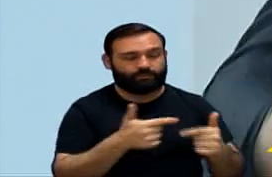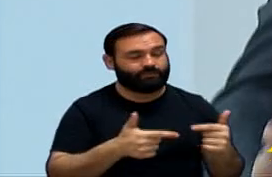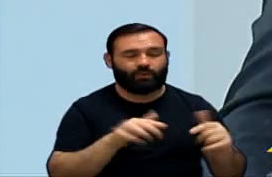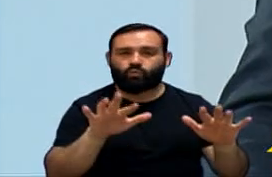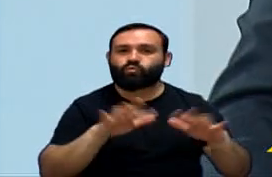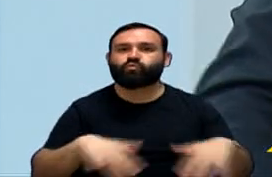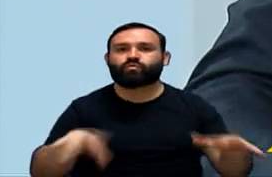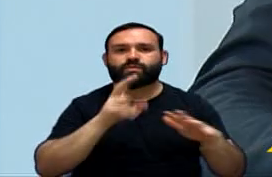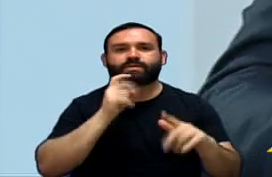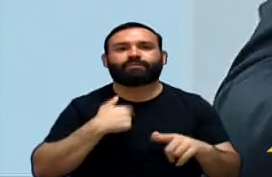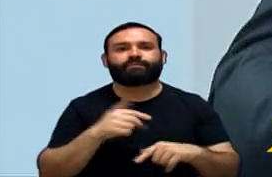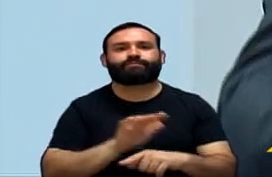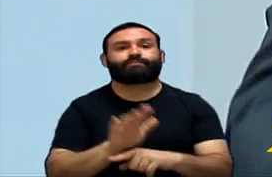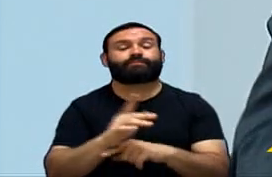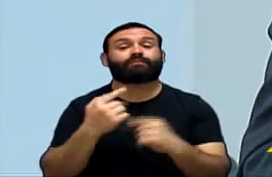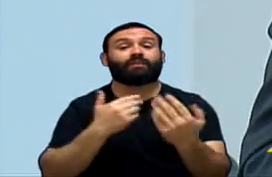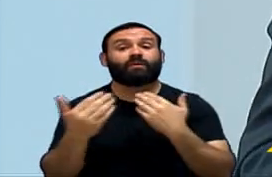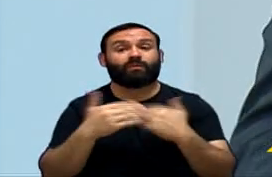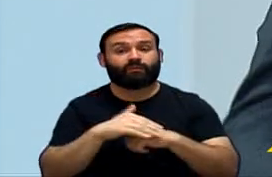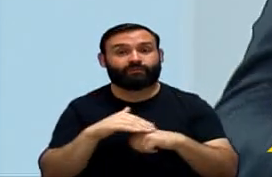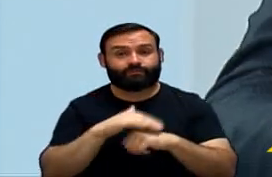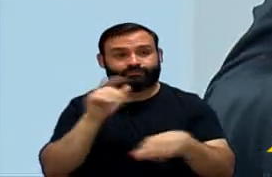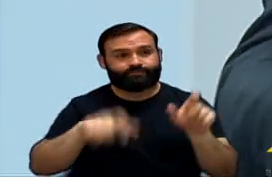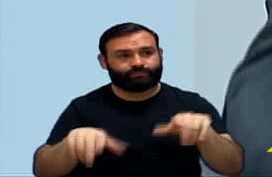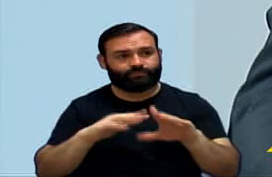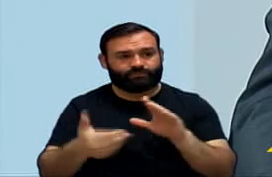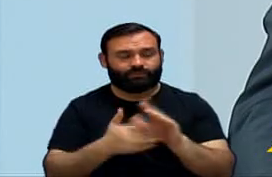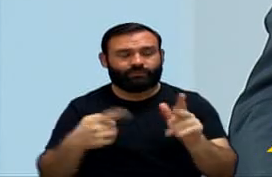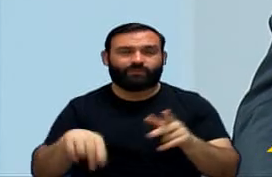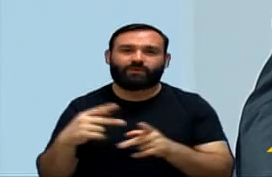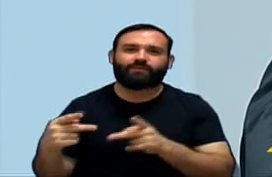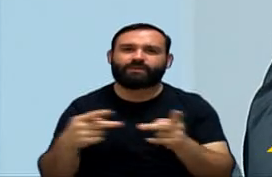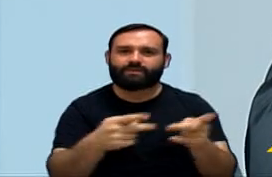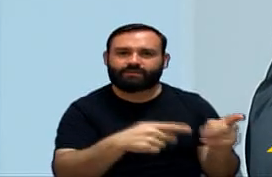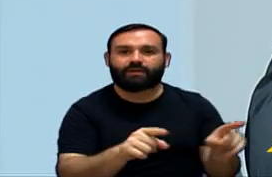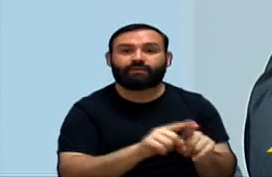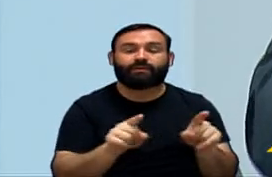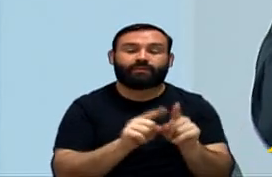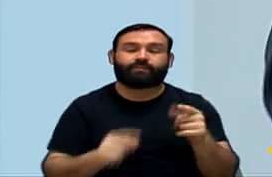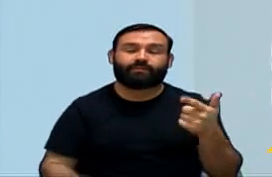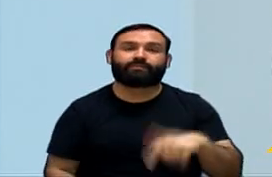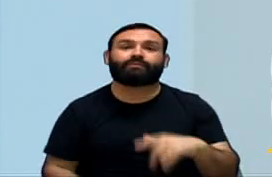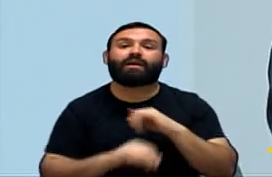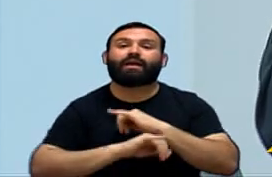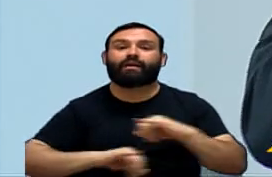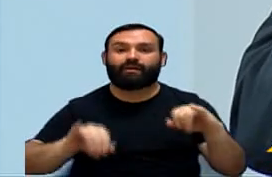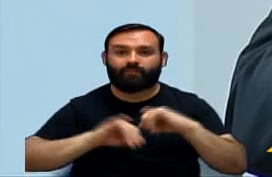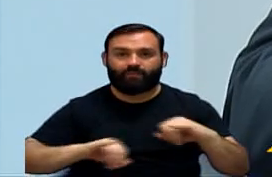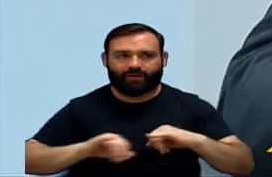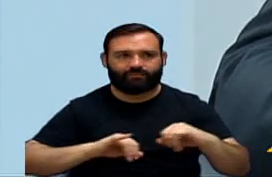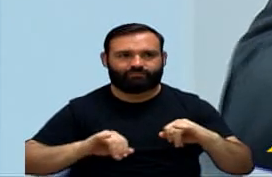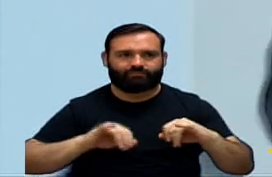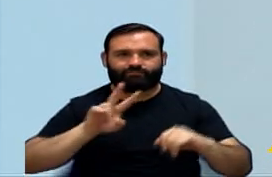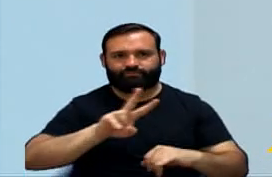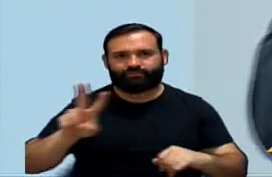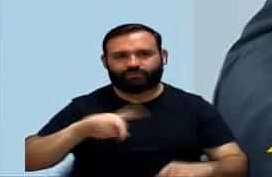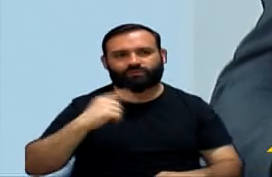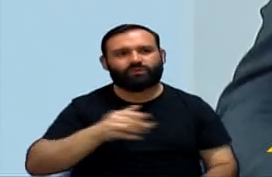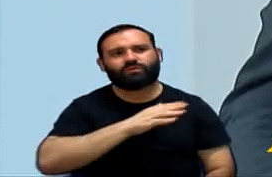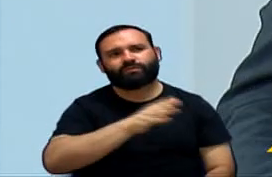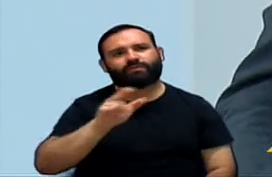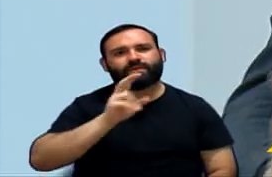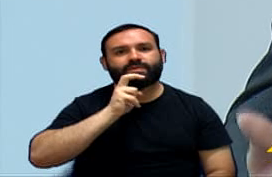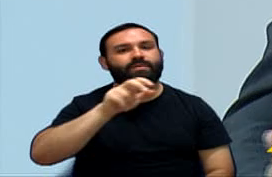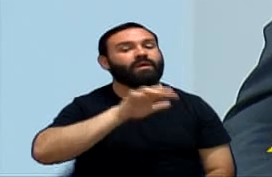por toda a cidade e nós conversamos com os munícipes nós fazemos visitas inclusive e a campanha acabou há pouco tempo né Nós rodamos toda a